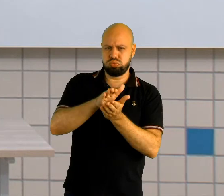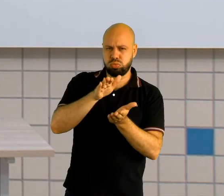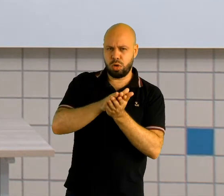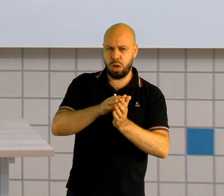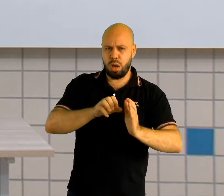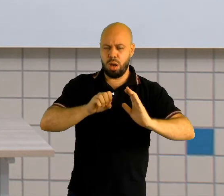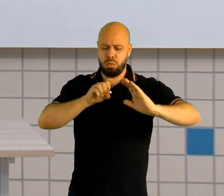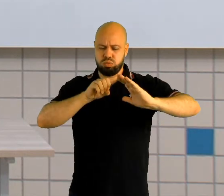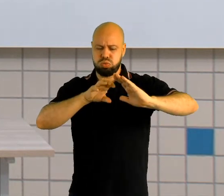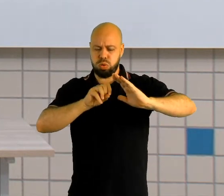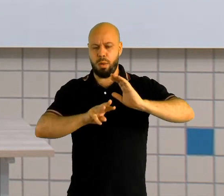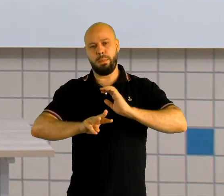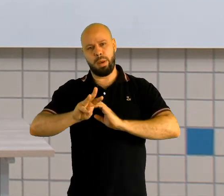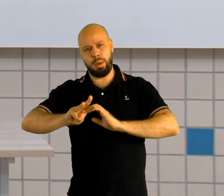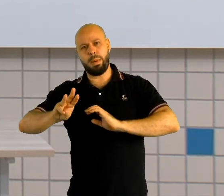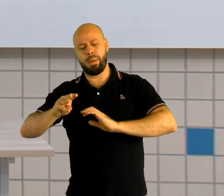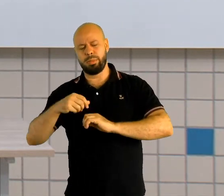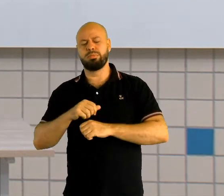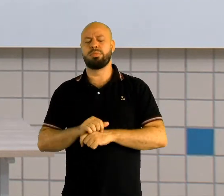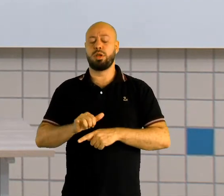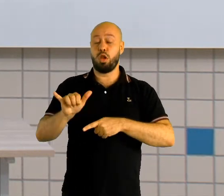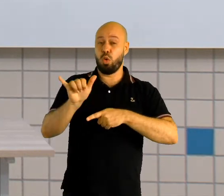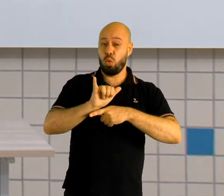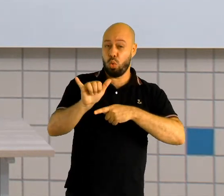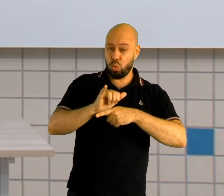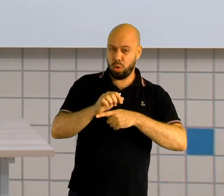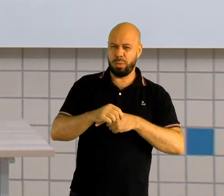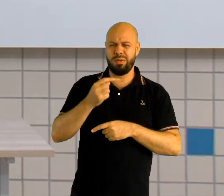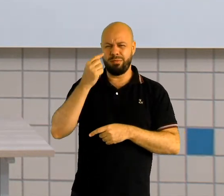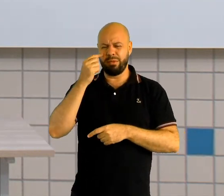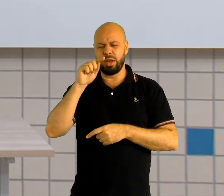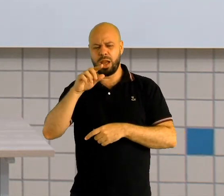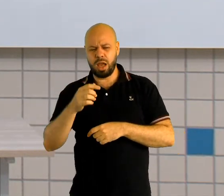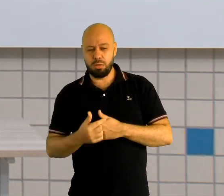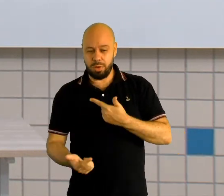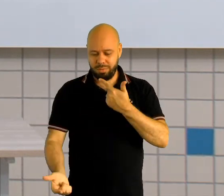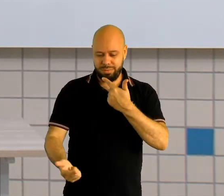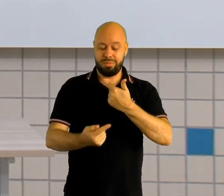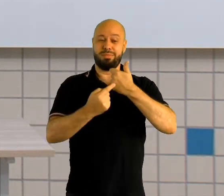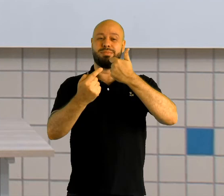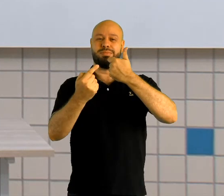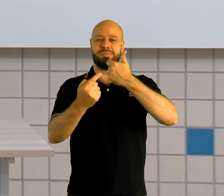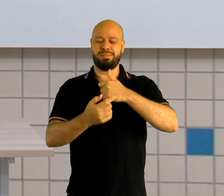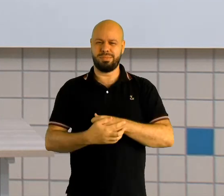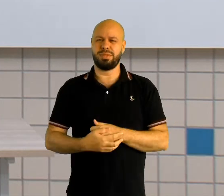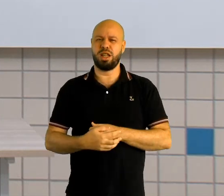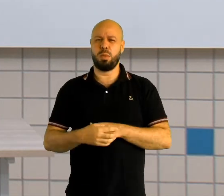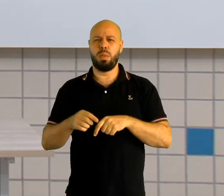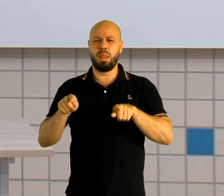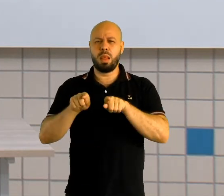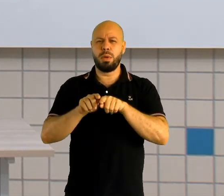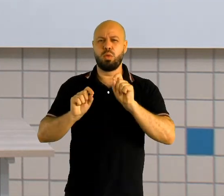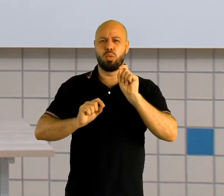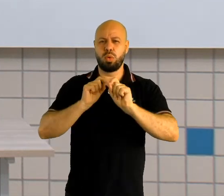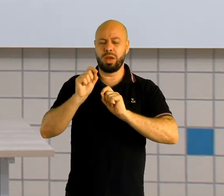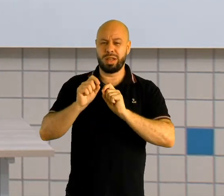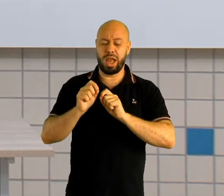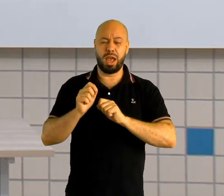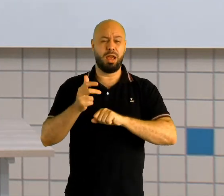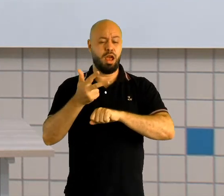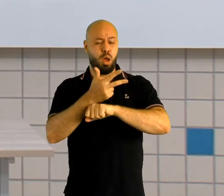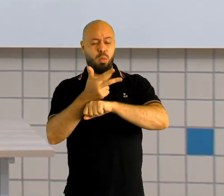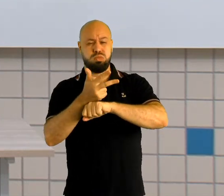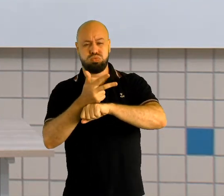School, canal lá do YouTube. Lá deixe lá o seu like, lá você vai encontrar os vídeos, todos